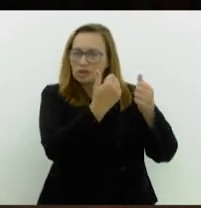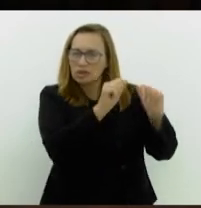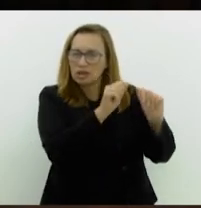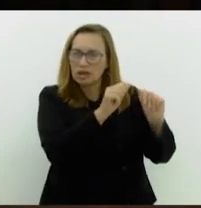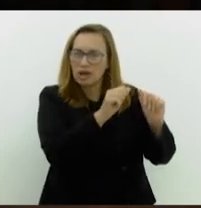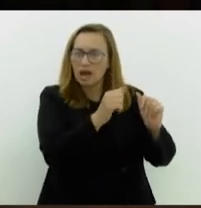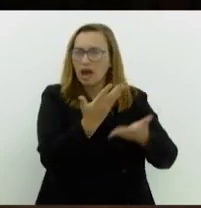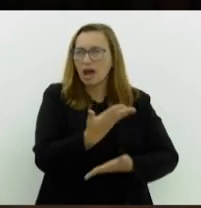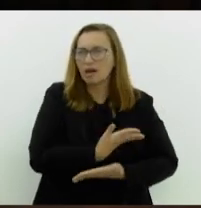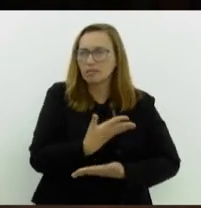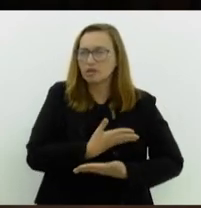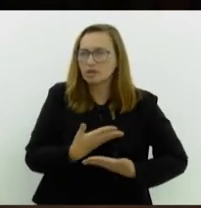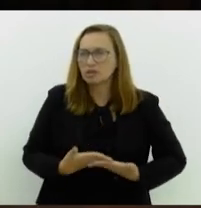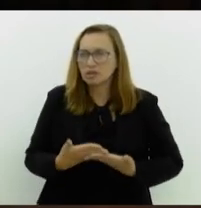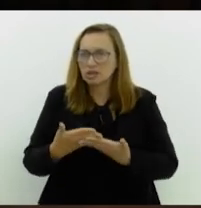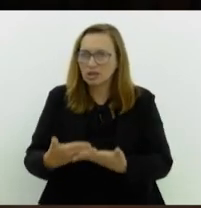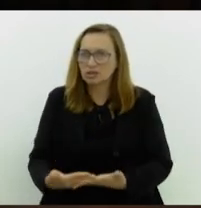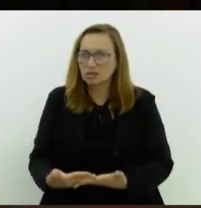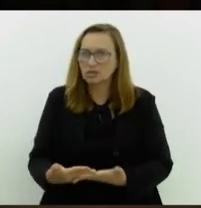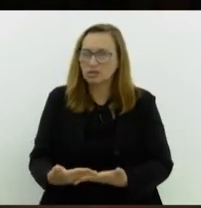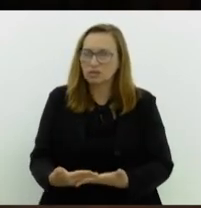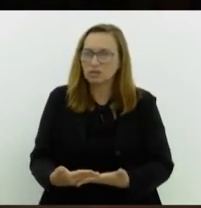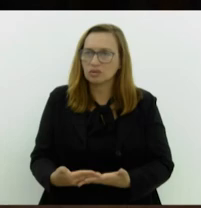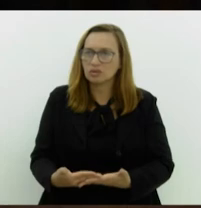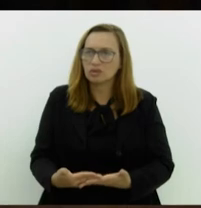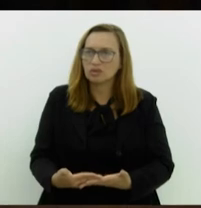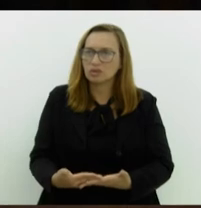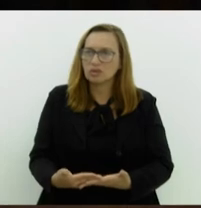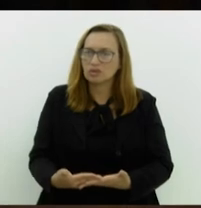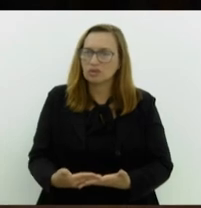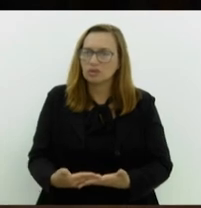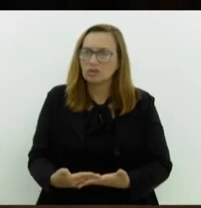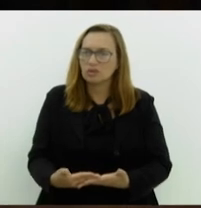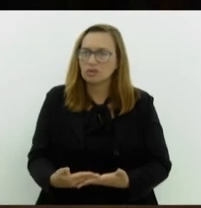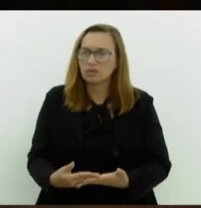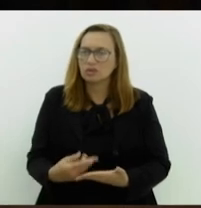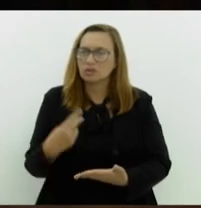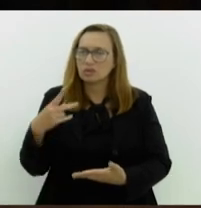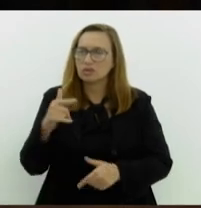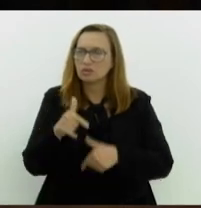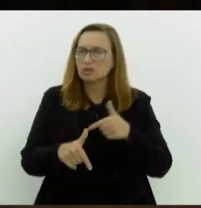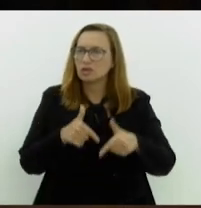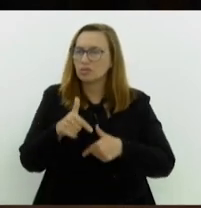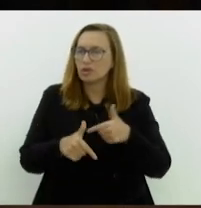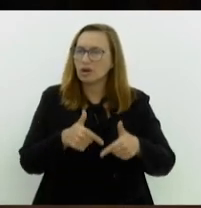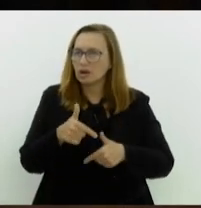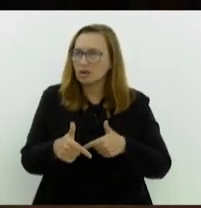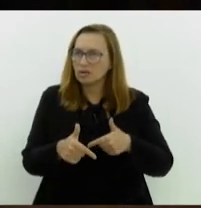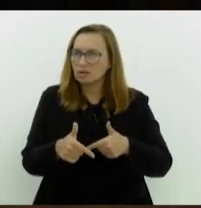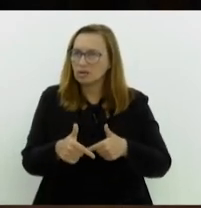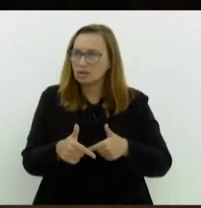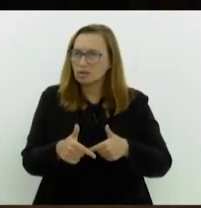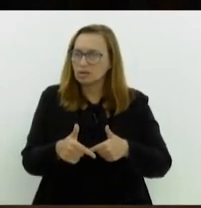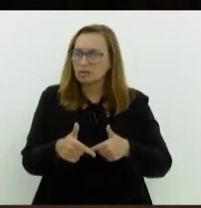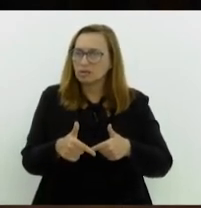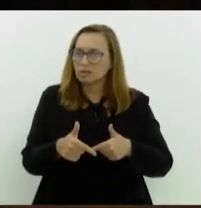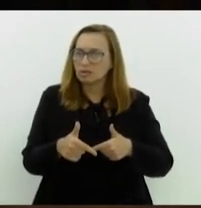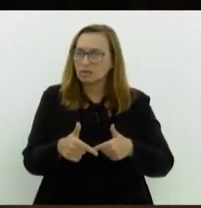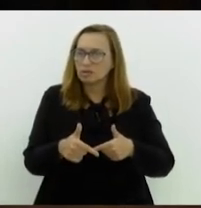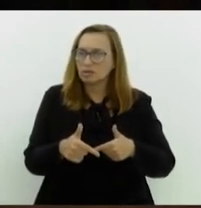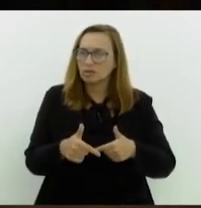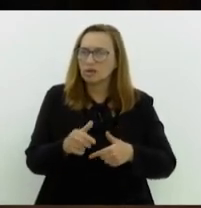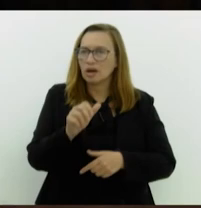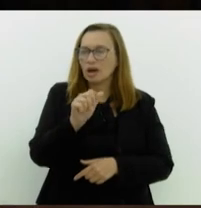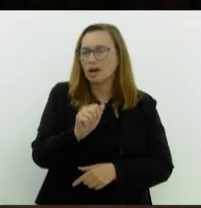entregadores para os estabelecimentos que disponham de suas dependências aos prestadores de serviço na entrega por